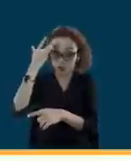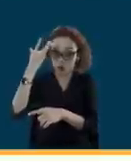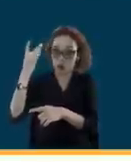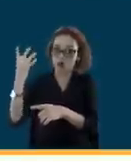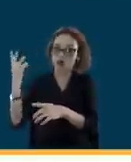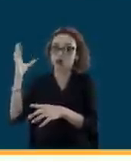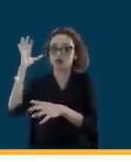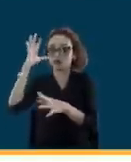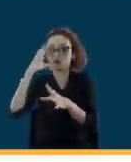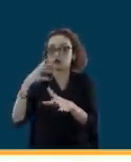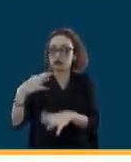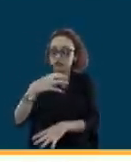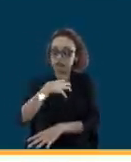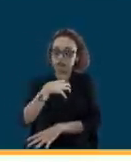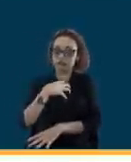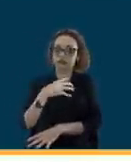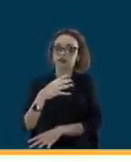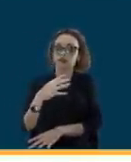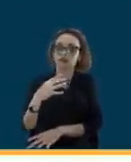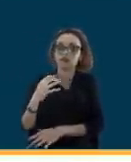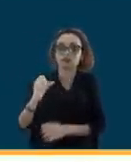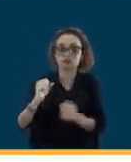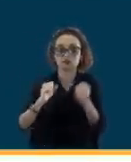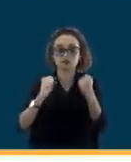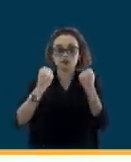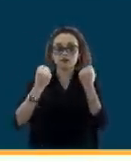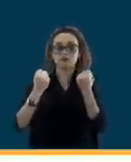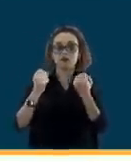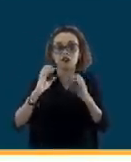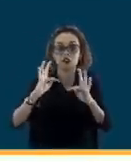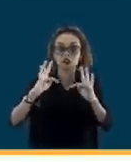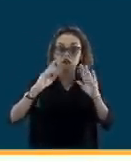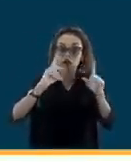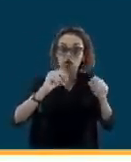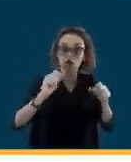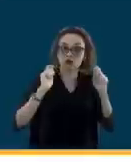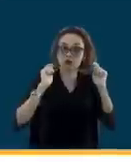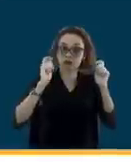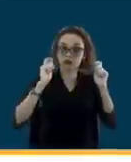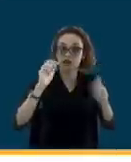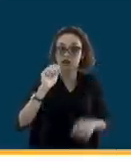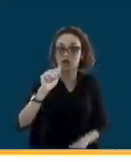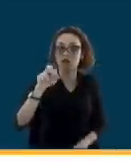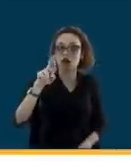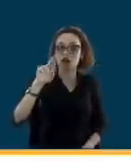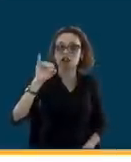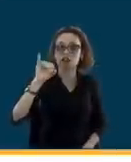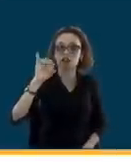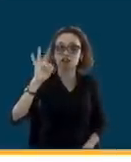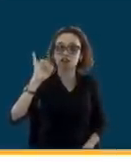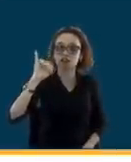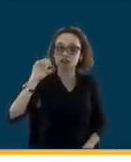dão sentido, que nos dão força em todas as manifestações artísticas. Música, nas artes,